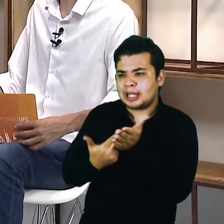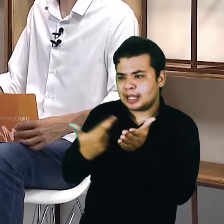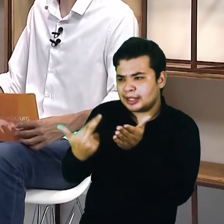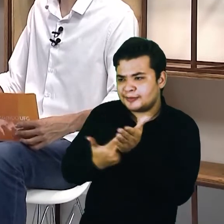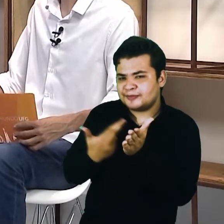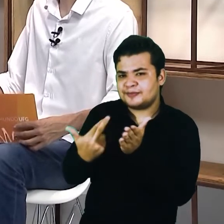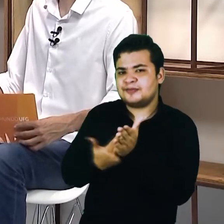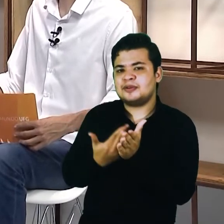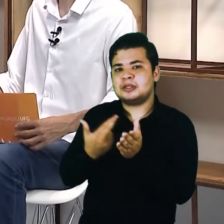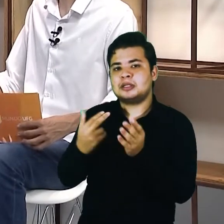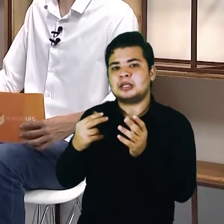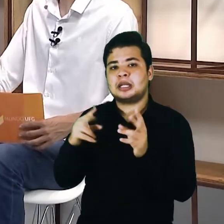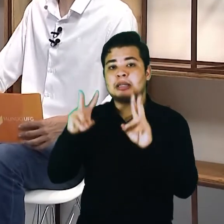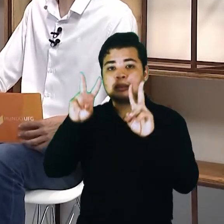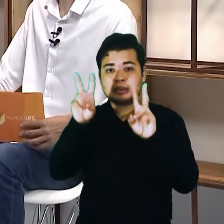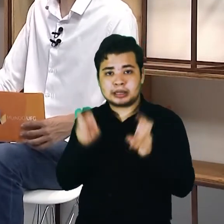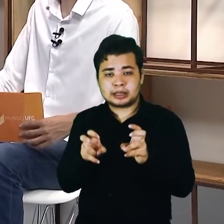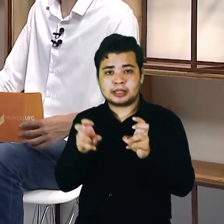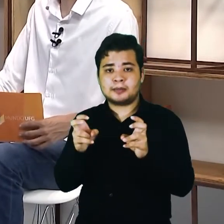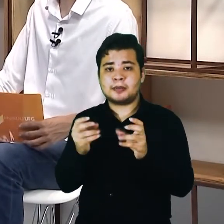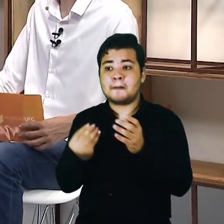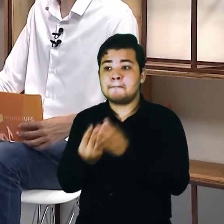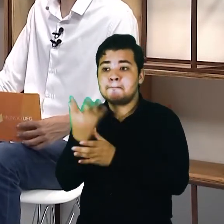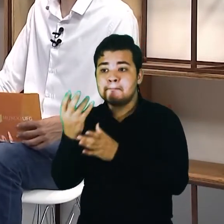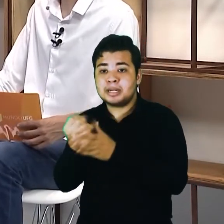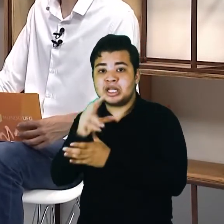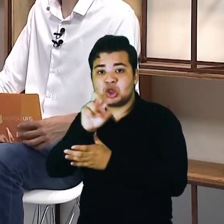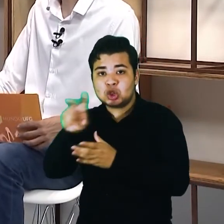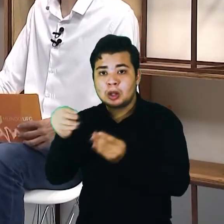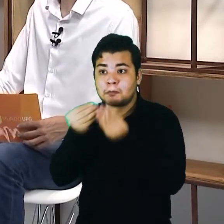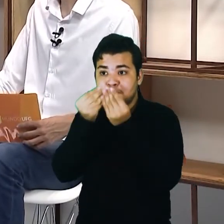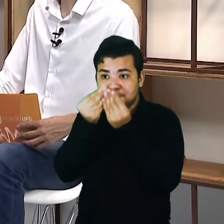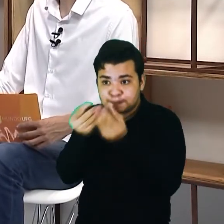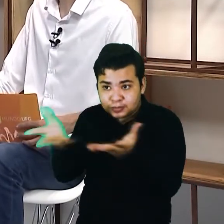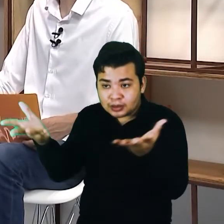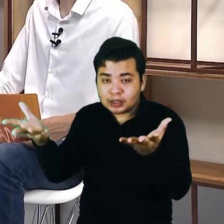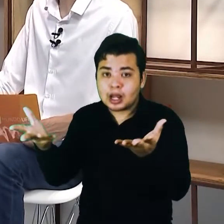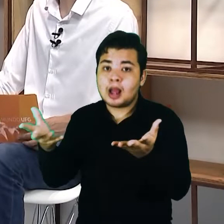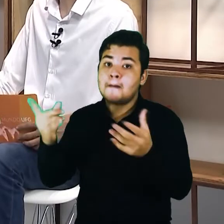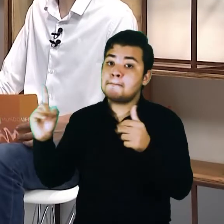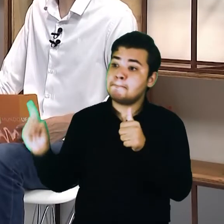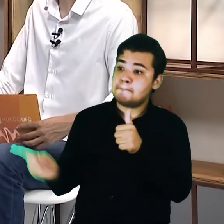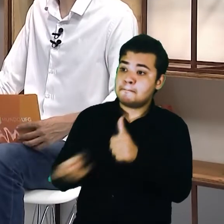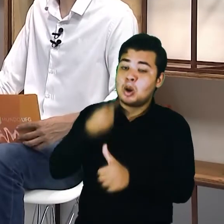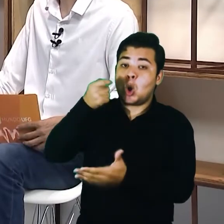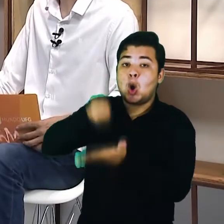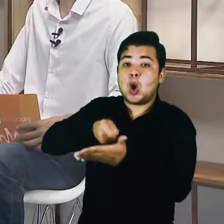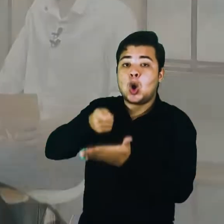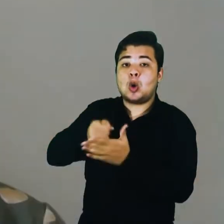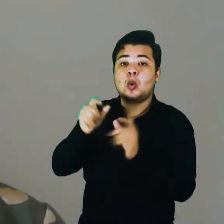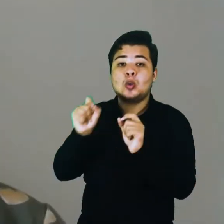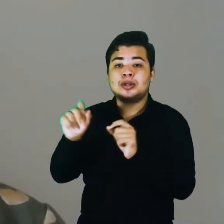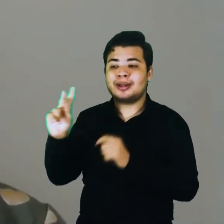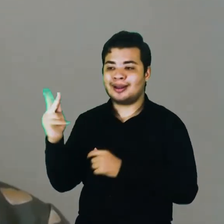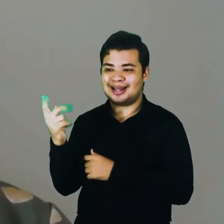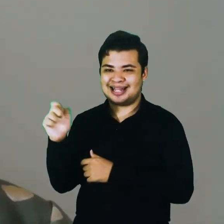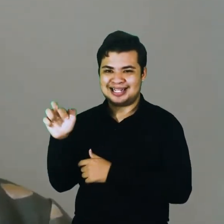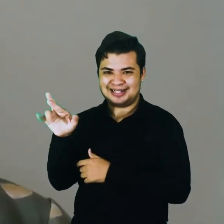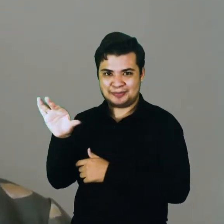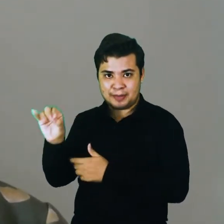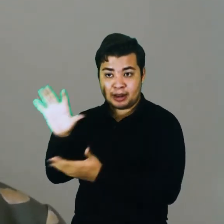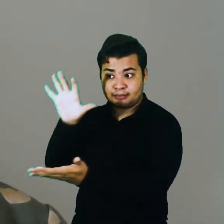a gente publica sobre o assunto de plantas tóxicas, elas exigem o reconhecimento do registro no